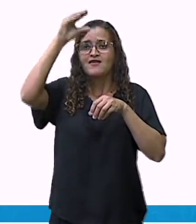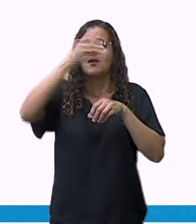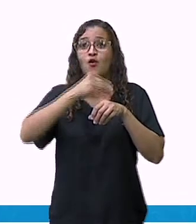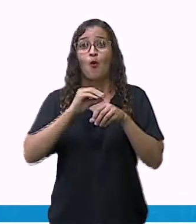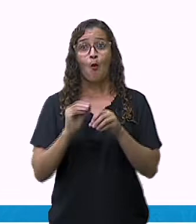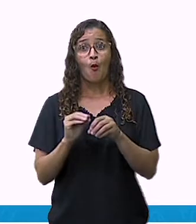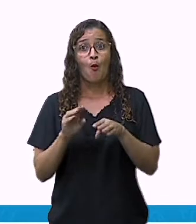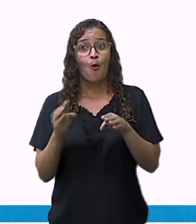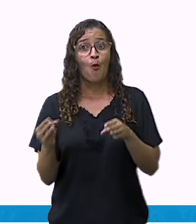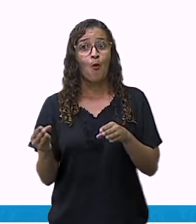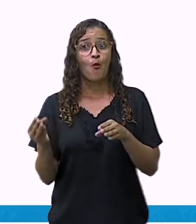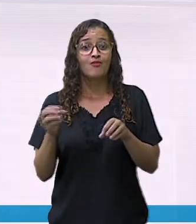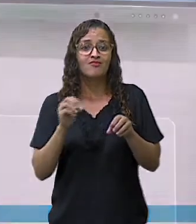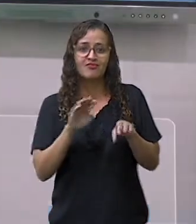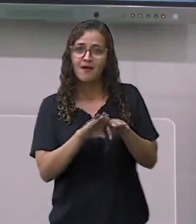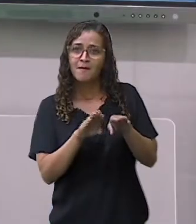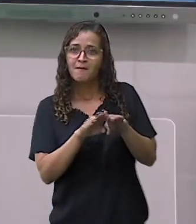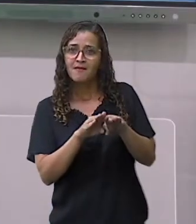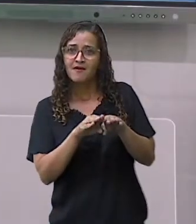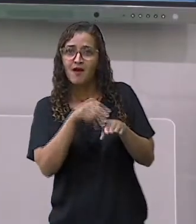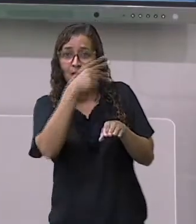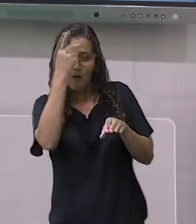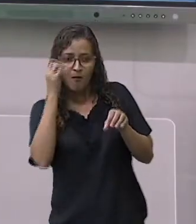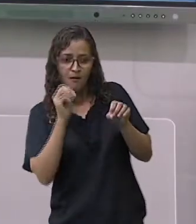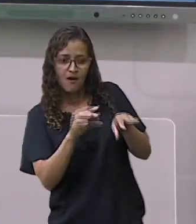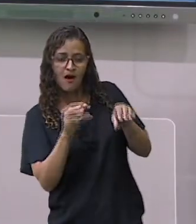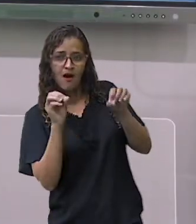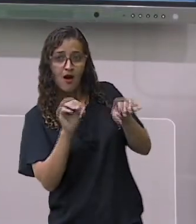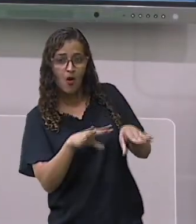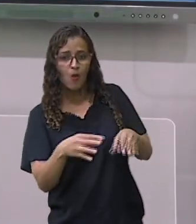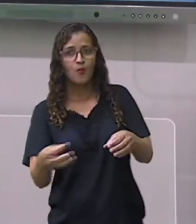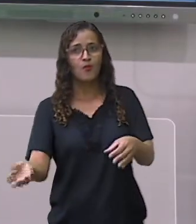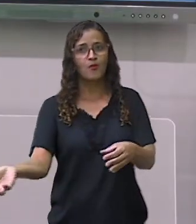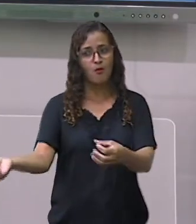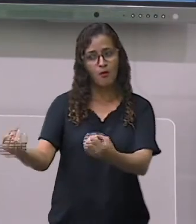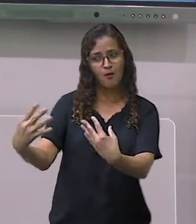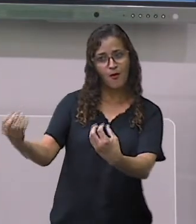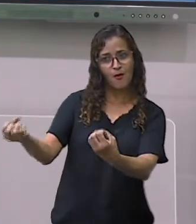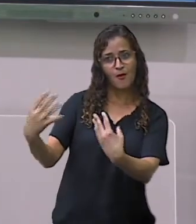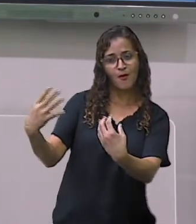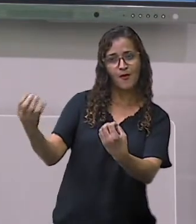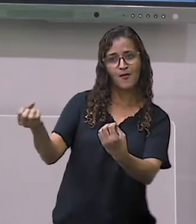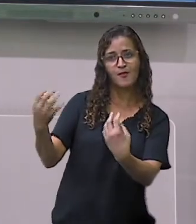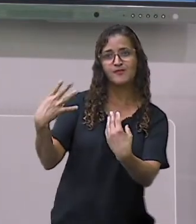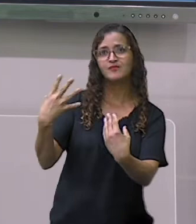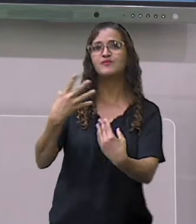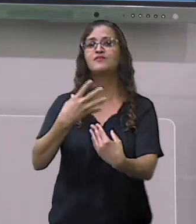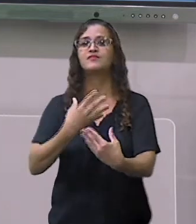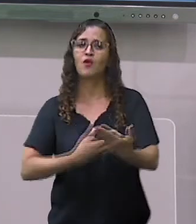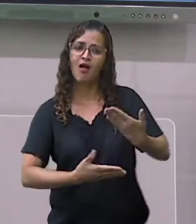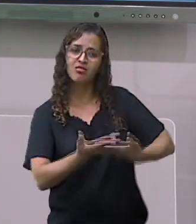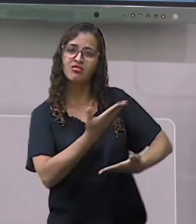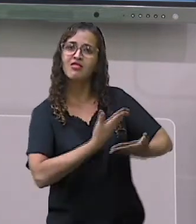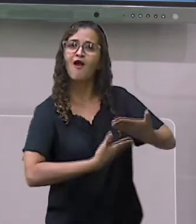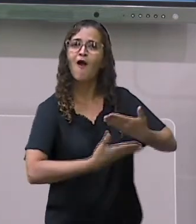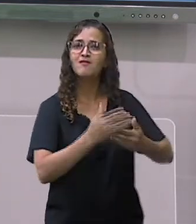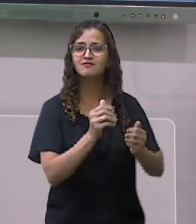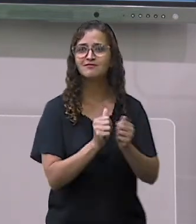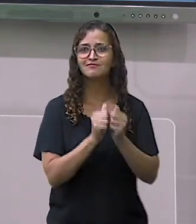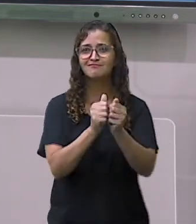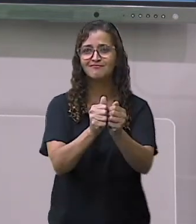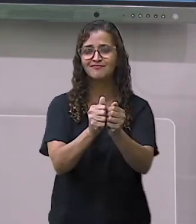do ensino. Então, essas três definições, elas representam muito bem